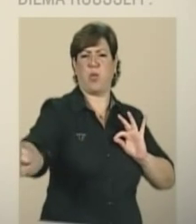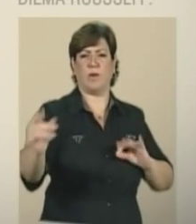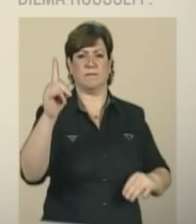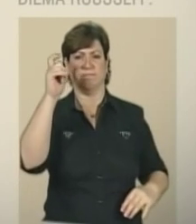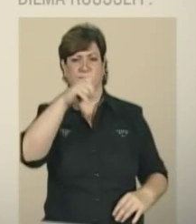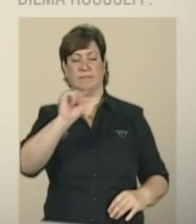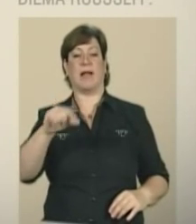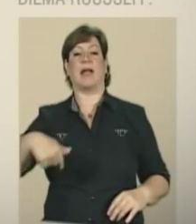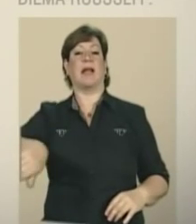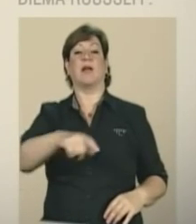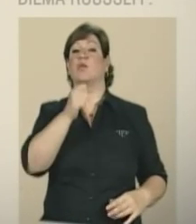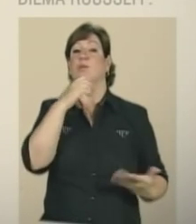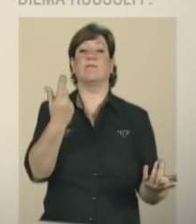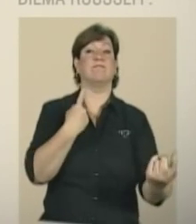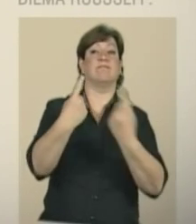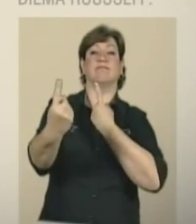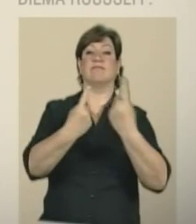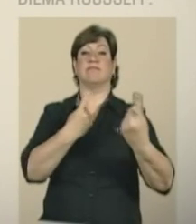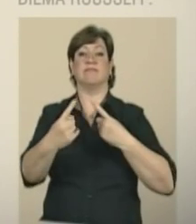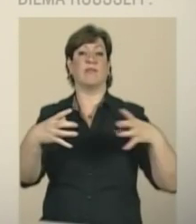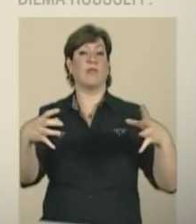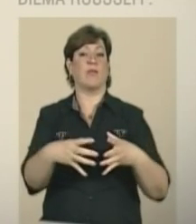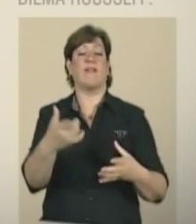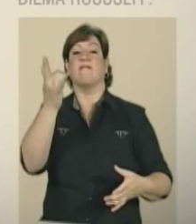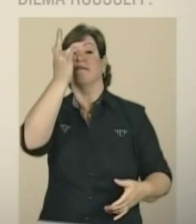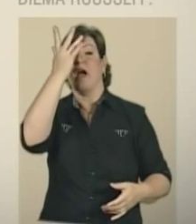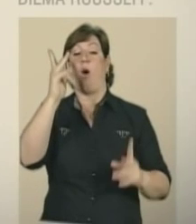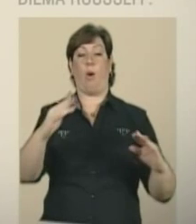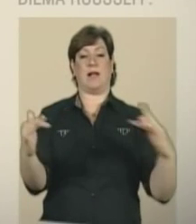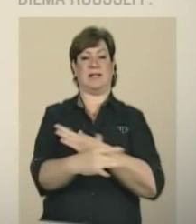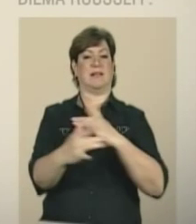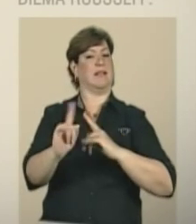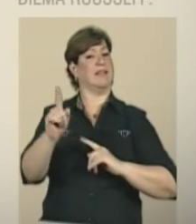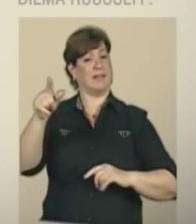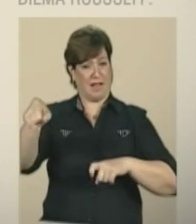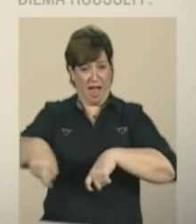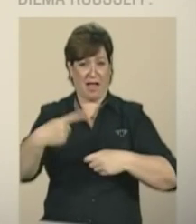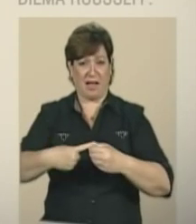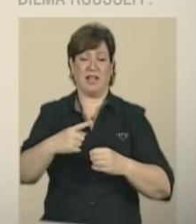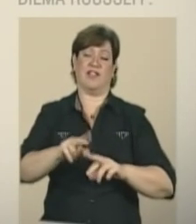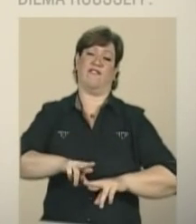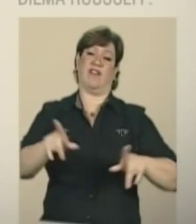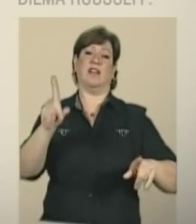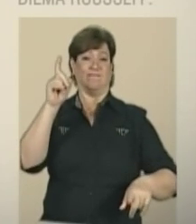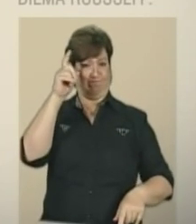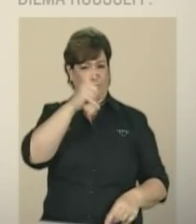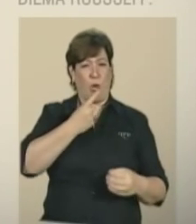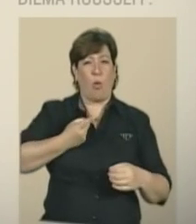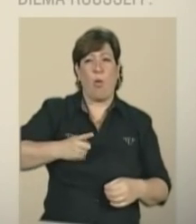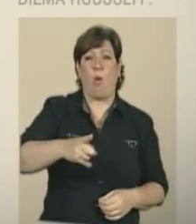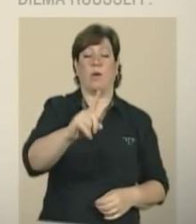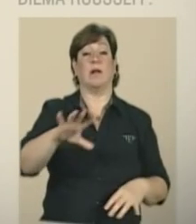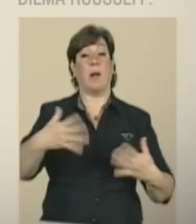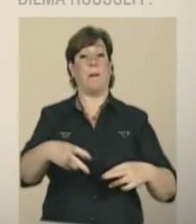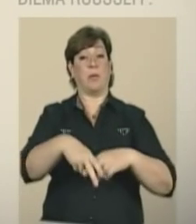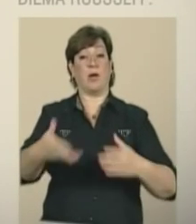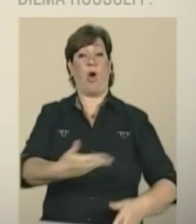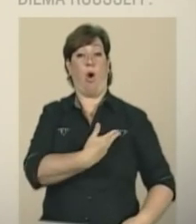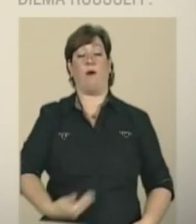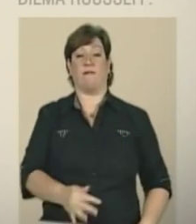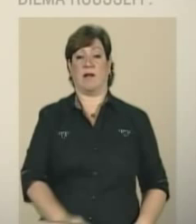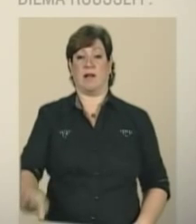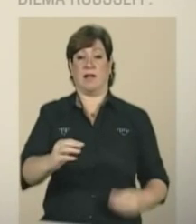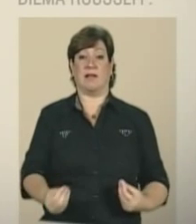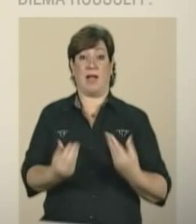lá não há transporte coletivo acessível como ocorre na cidades é por isso que o governo federal Vai entregar